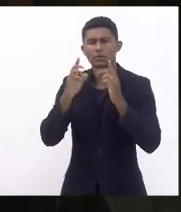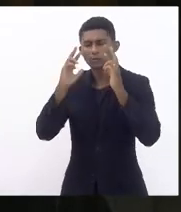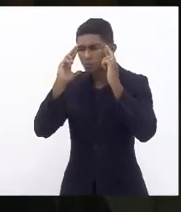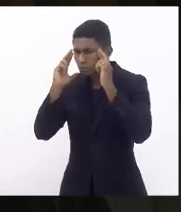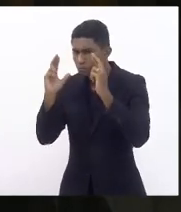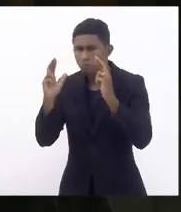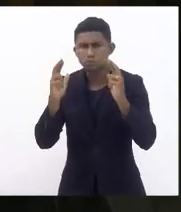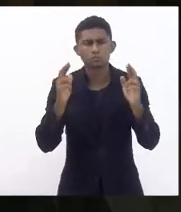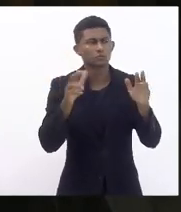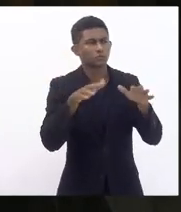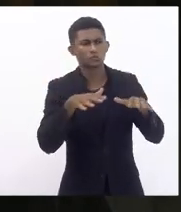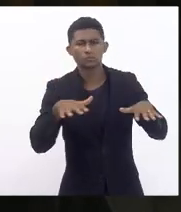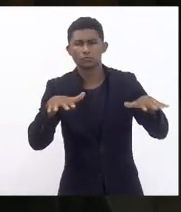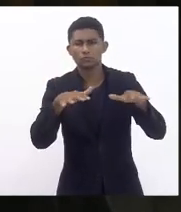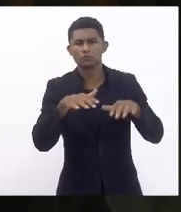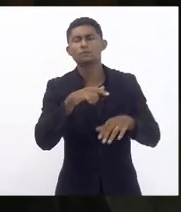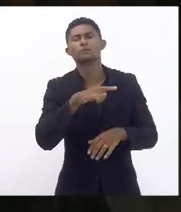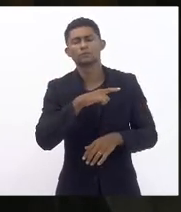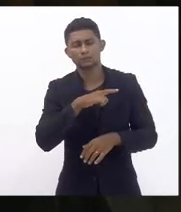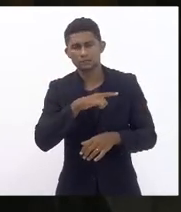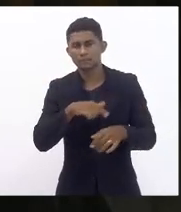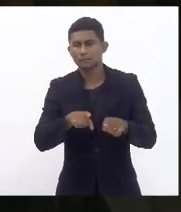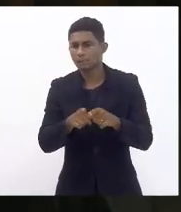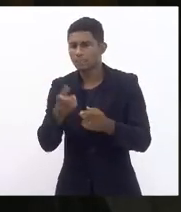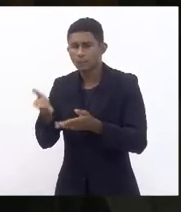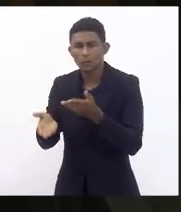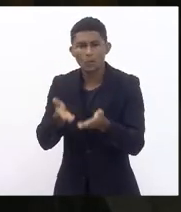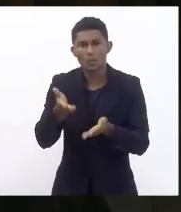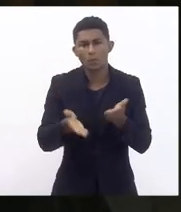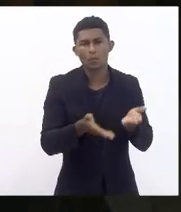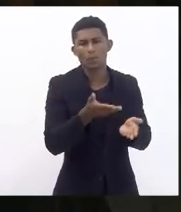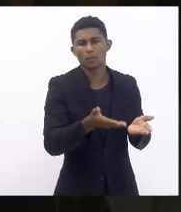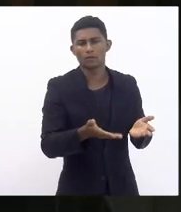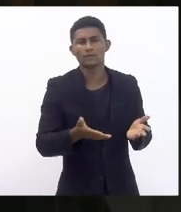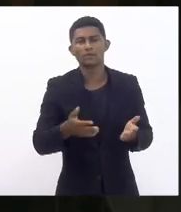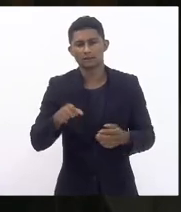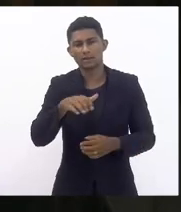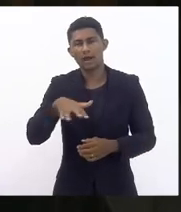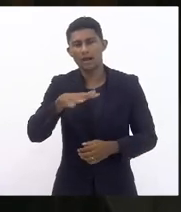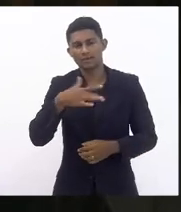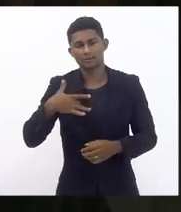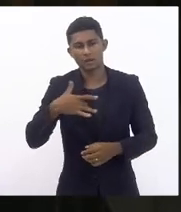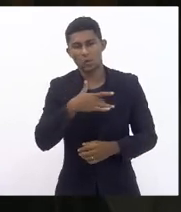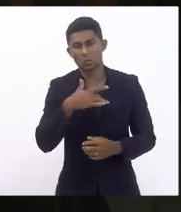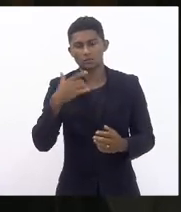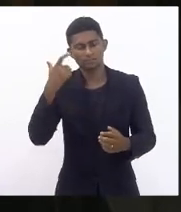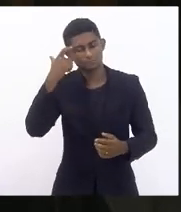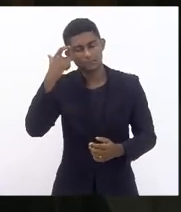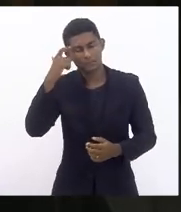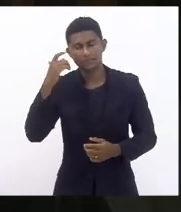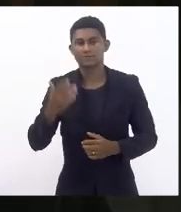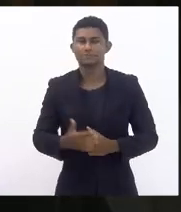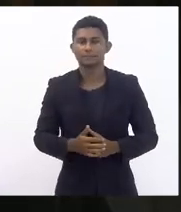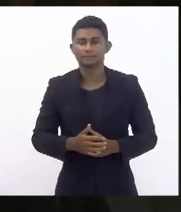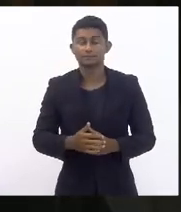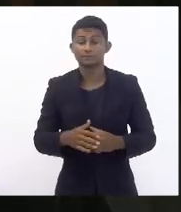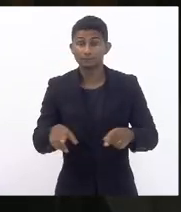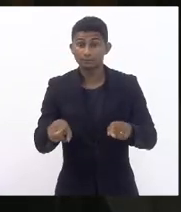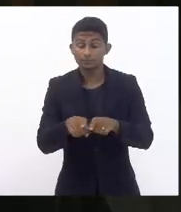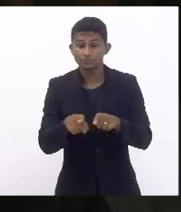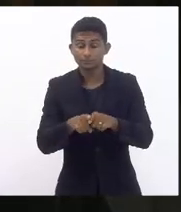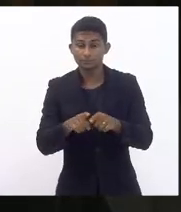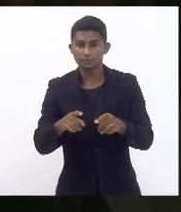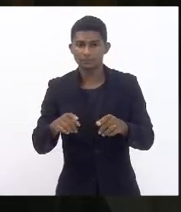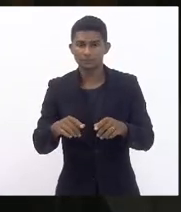direitos humanos, de cuidado em liberdade, no campo da saúde mental. E, por fim, Tia Ju, eu quero falar que